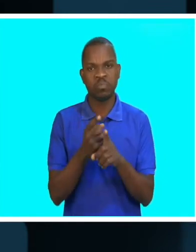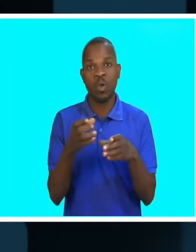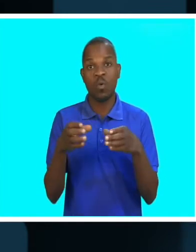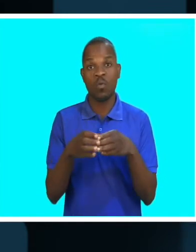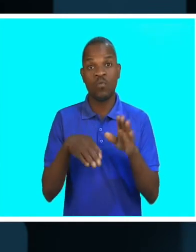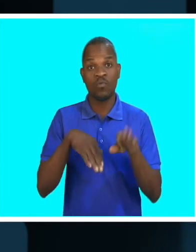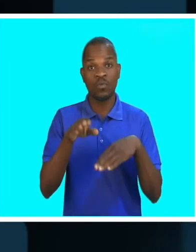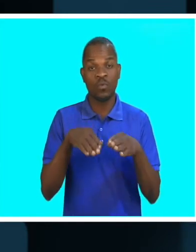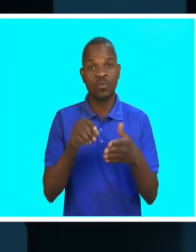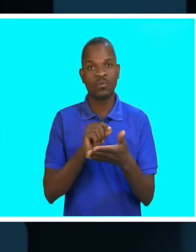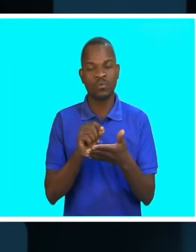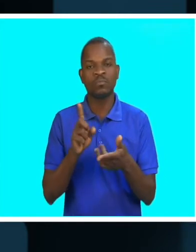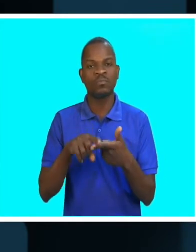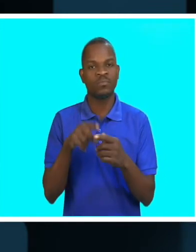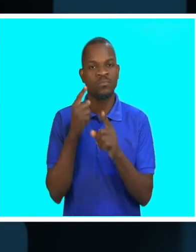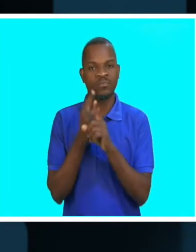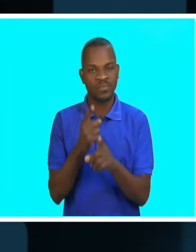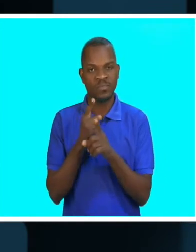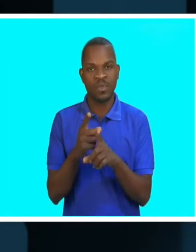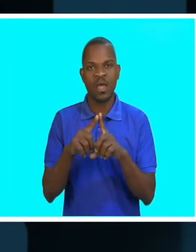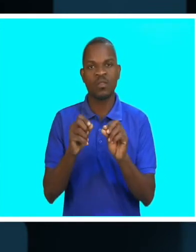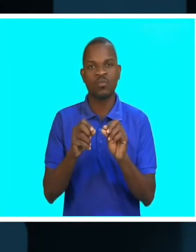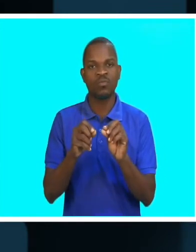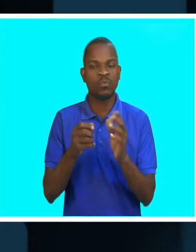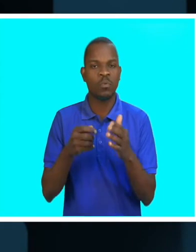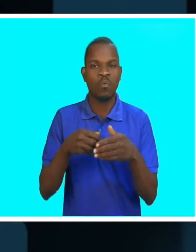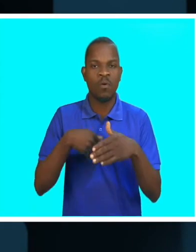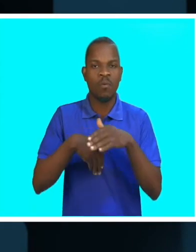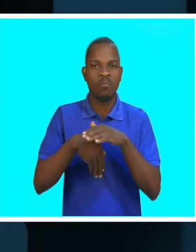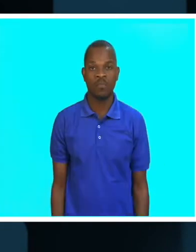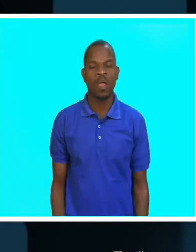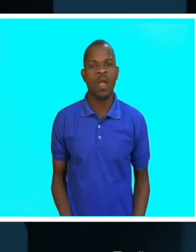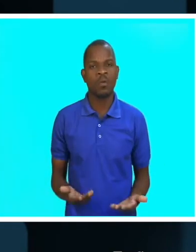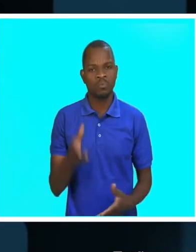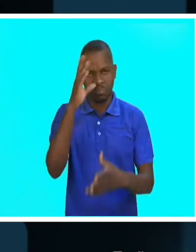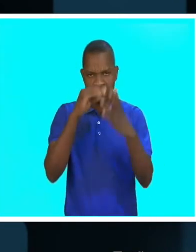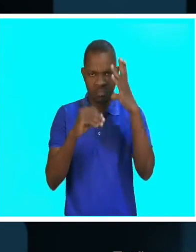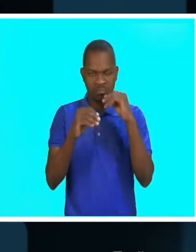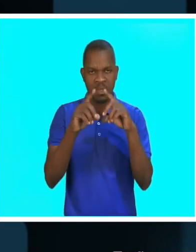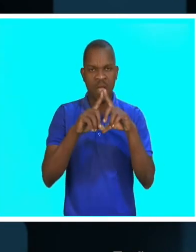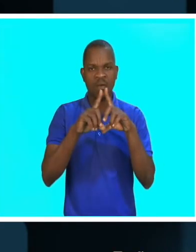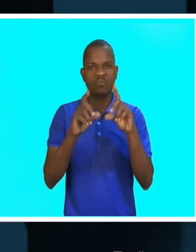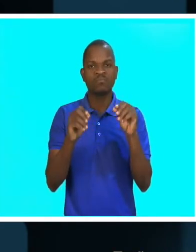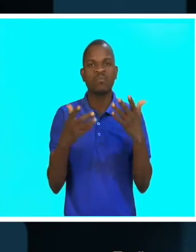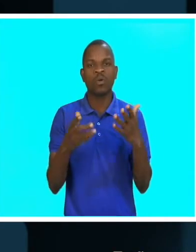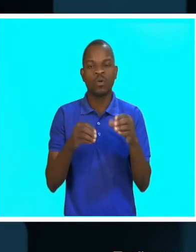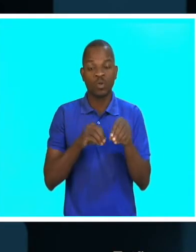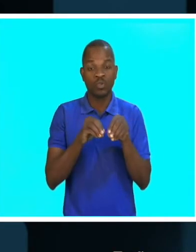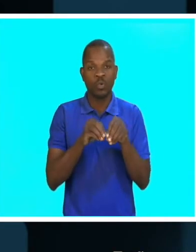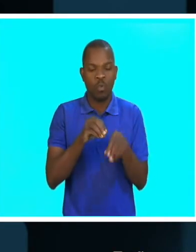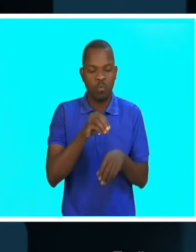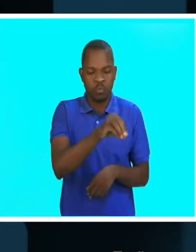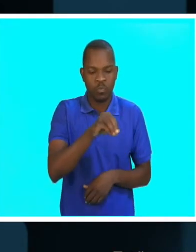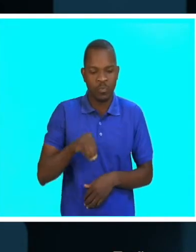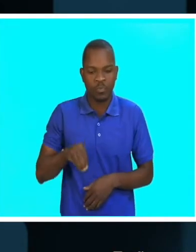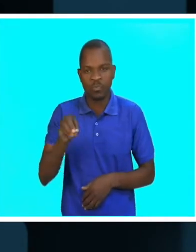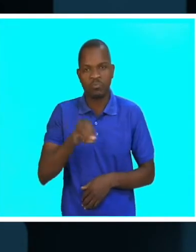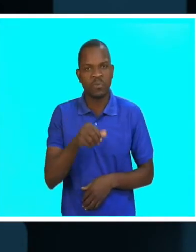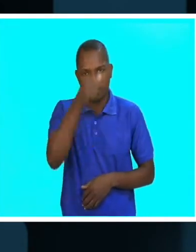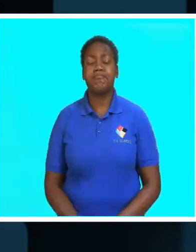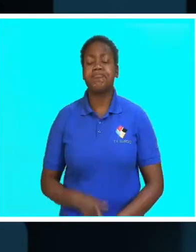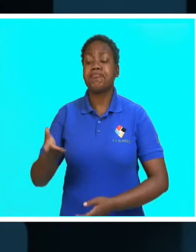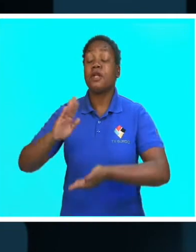também da equipa do futsal. Não havia nenhum constrangimento. Estão a aprender agora a jogar morra-barraba. Não foi difícil e todos